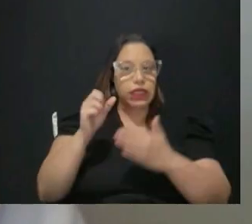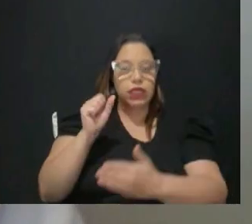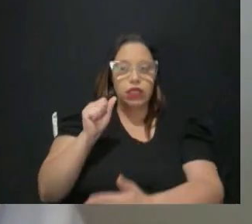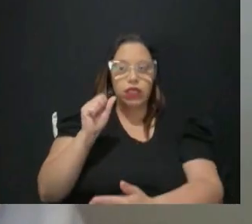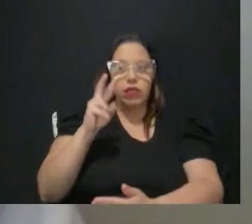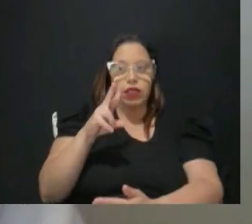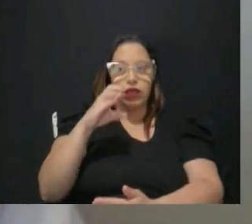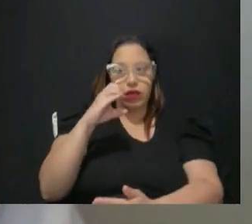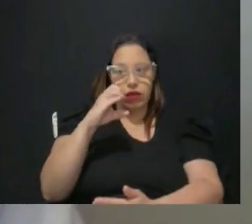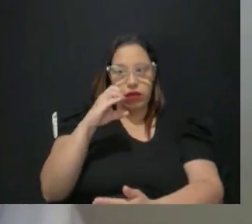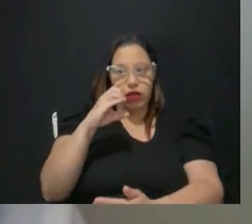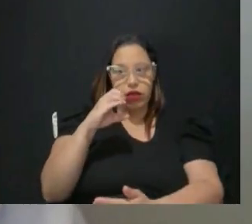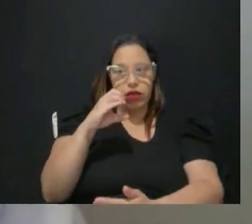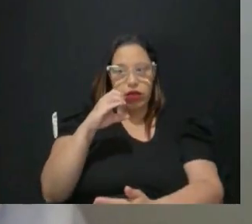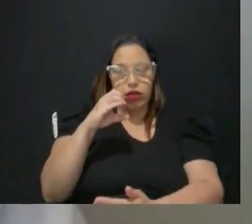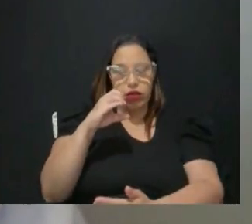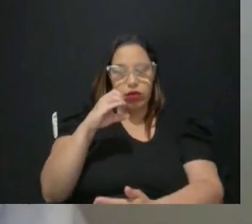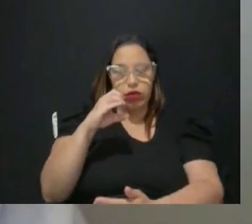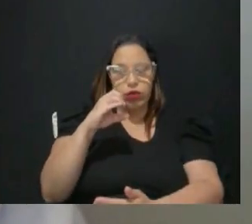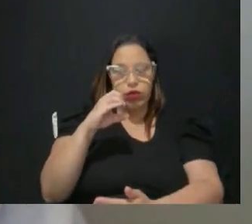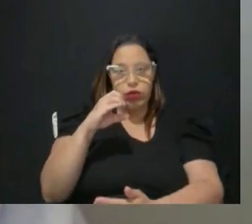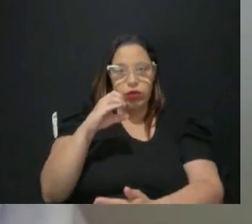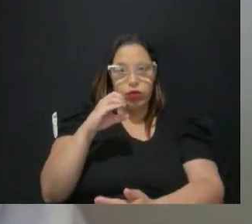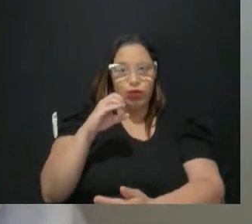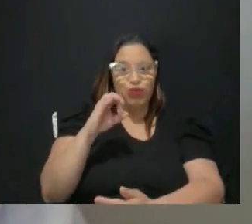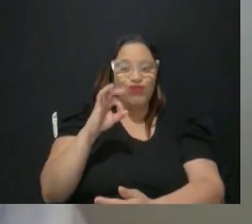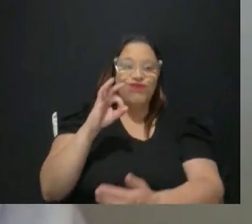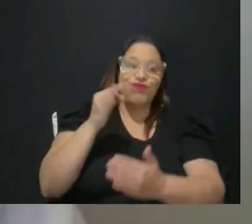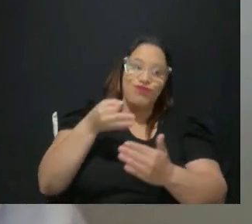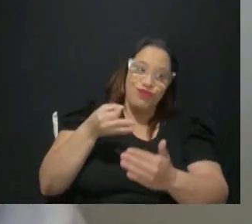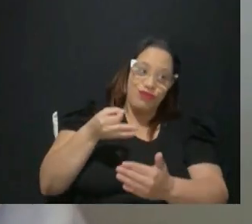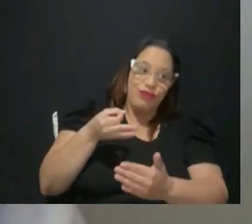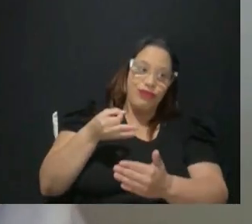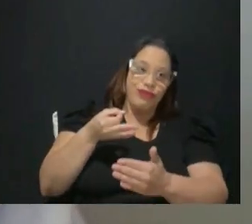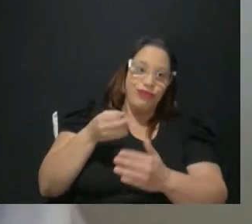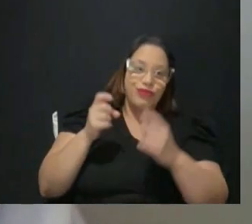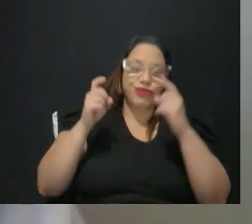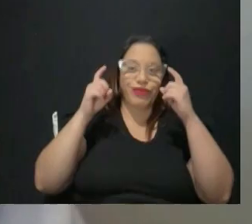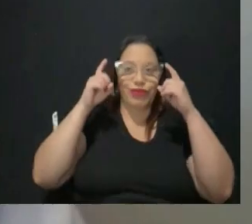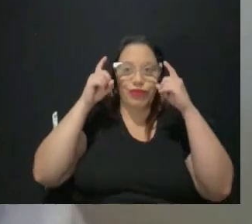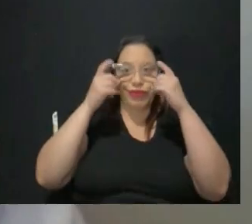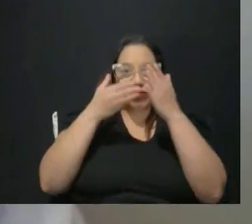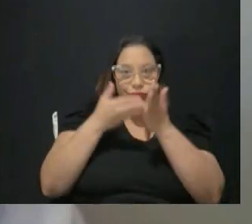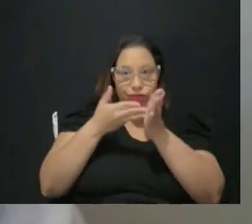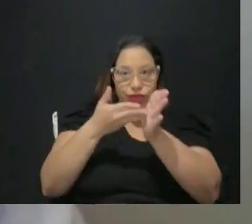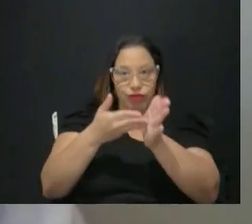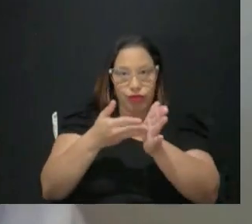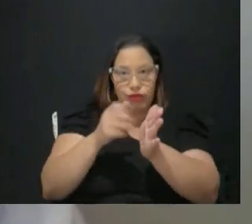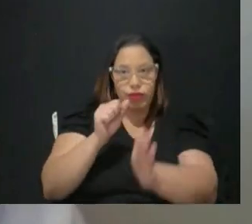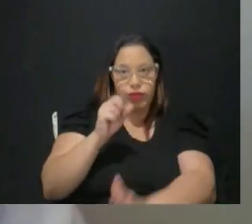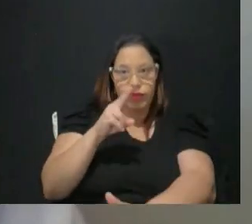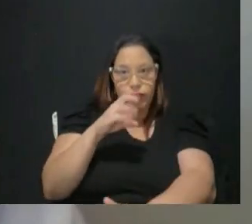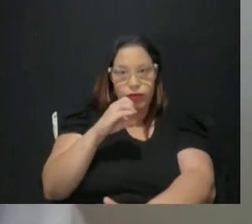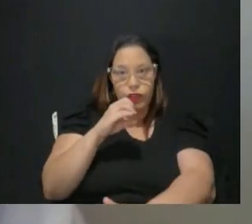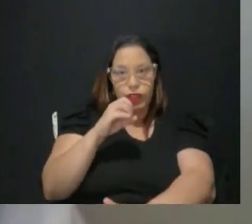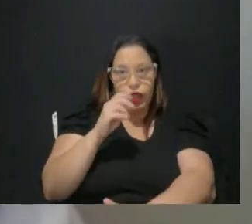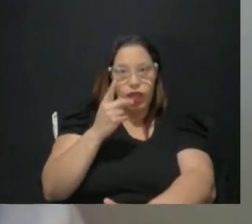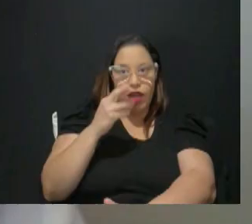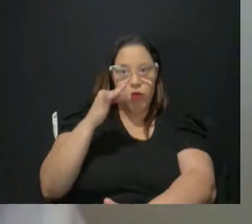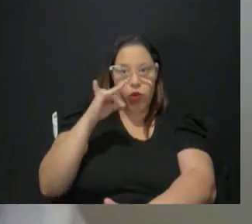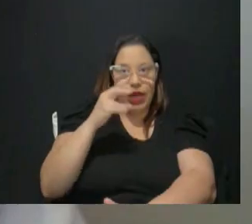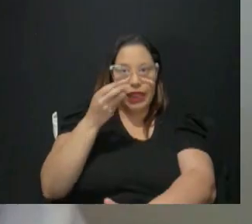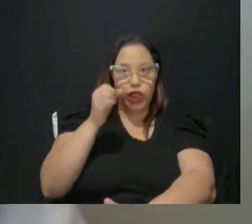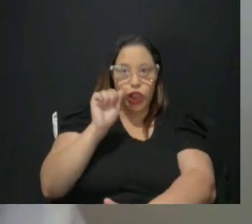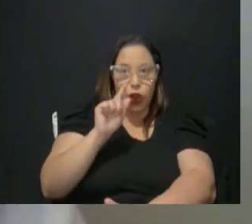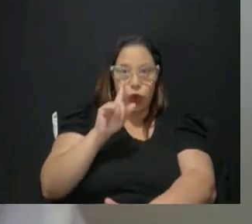acidente vascular cerebral. Obviamente que isso daí a gente tem que estratificar os acidentes vasculares hemorrágicos